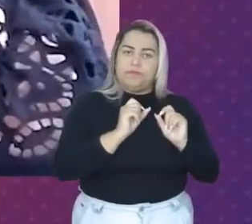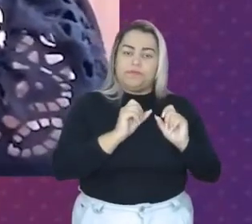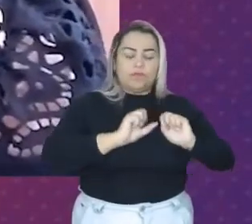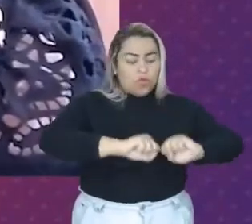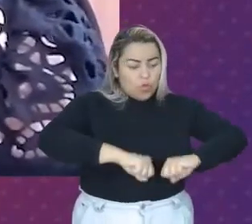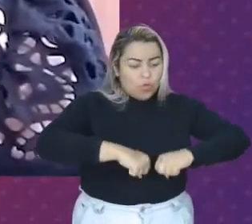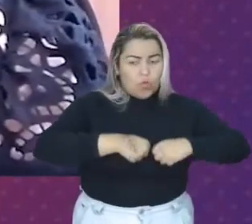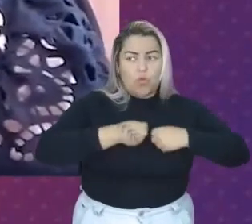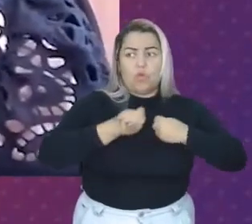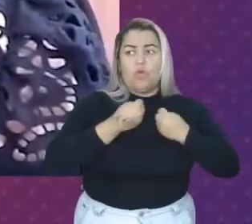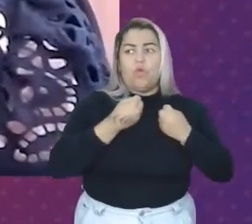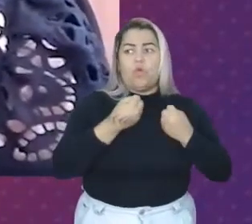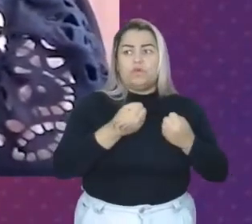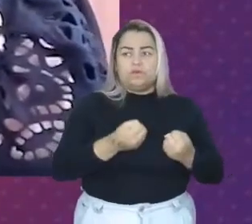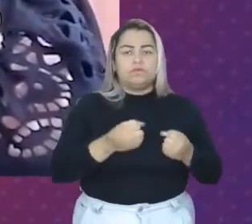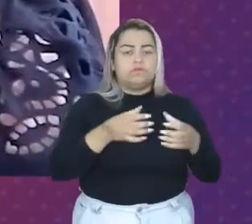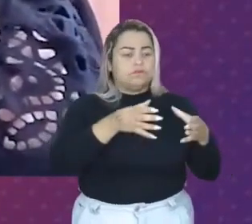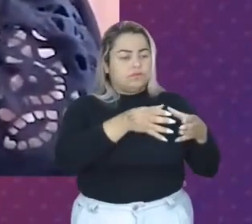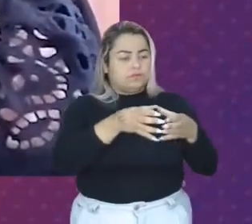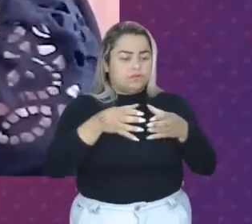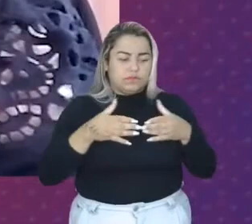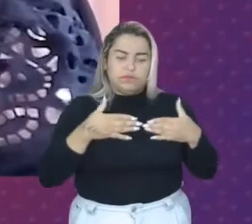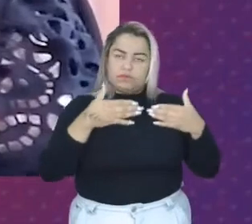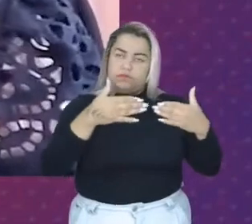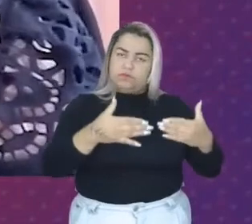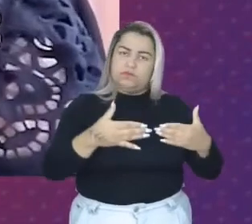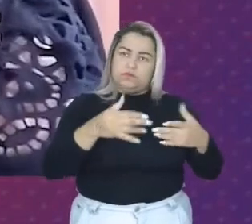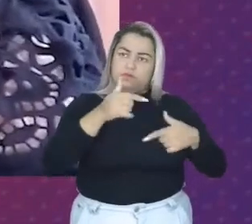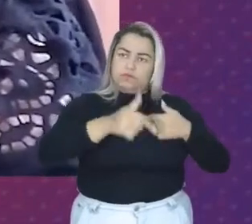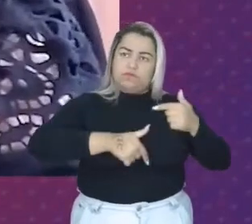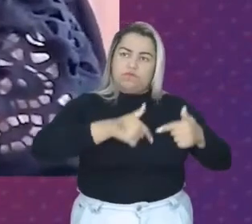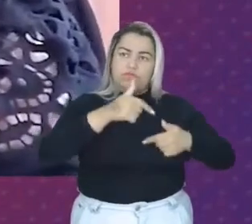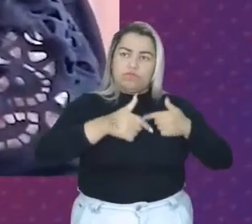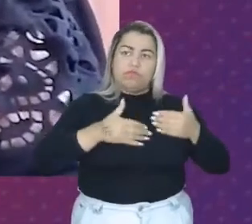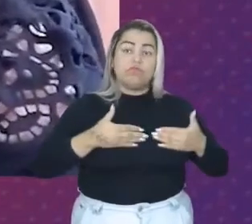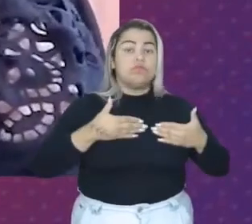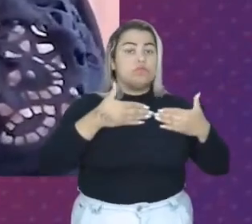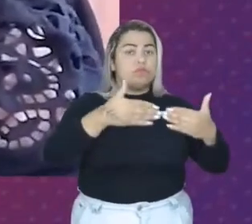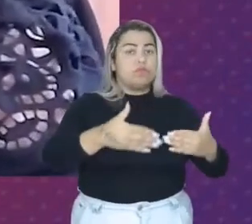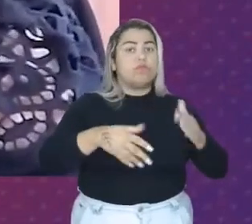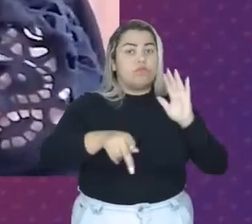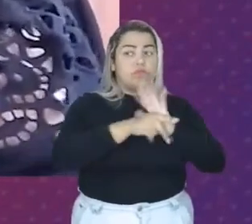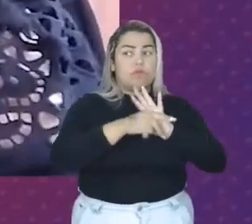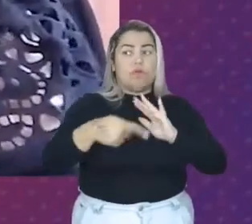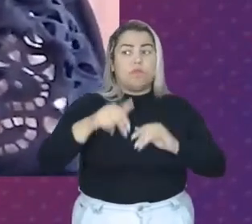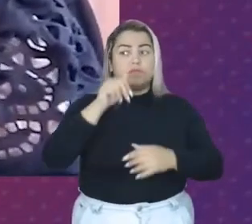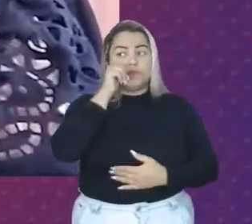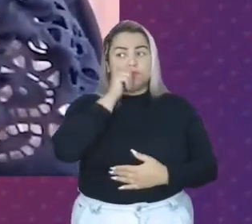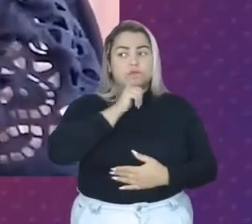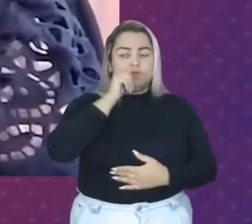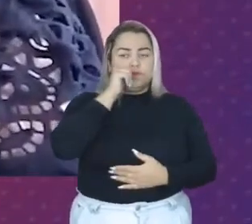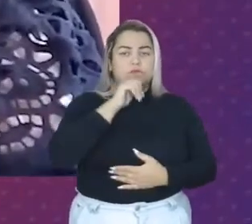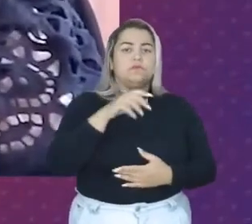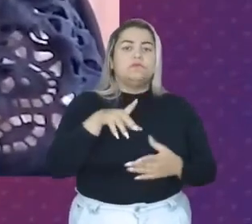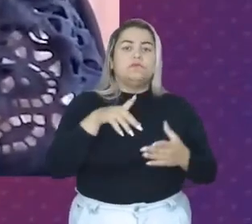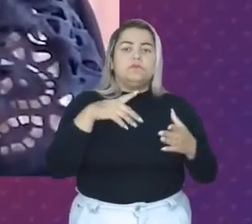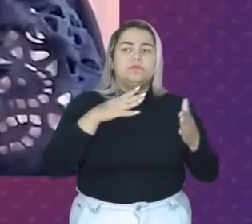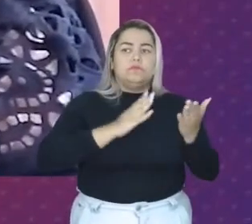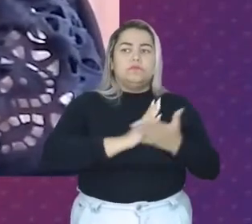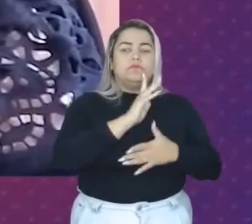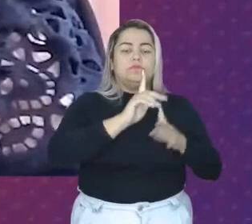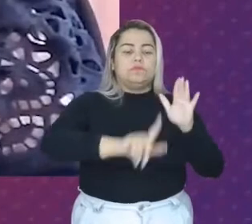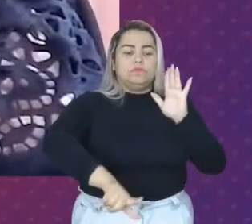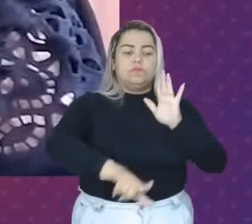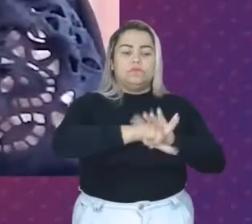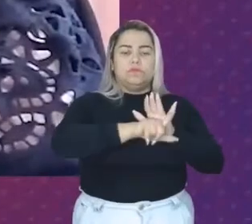esforço coletivo, tanto do Ministério do Trabalho quanto do Ministério das Mulheres, para a produção dessa lei.